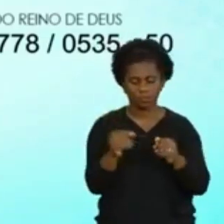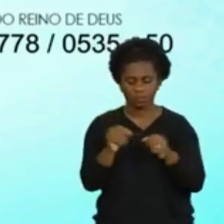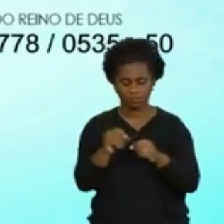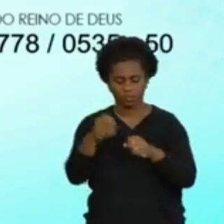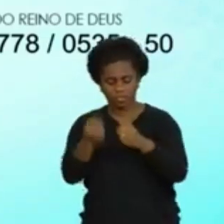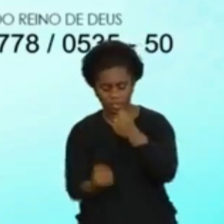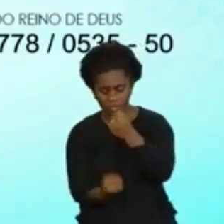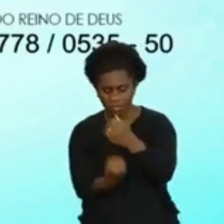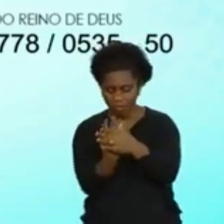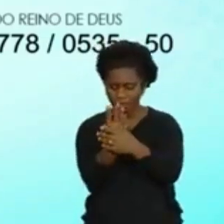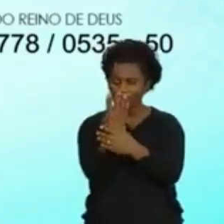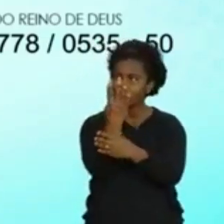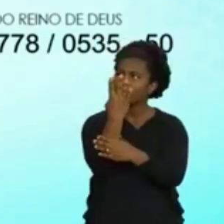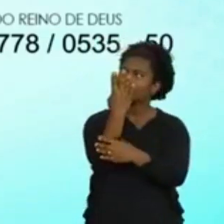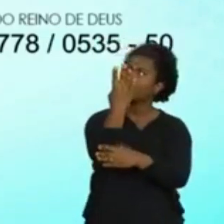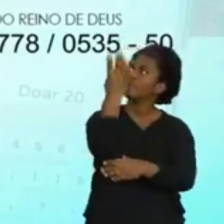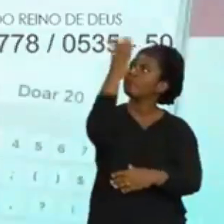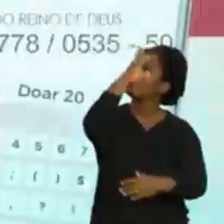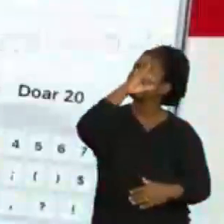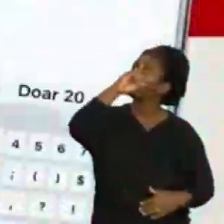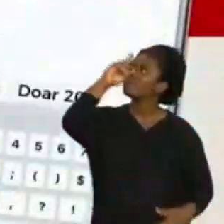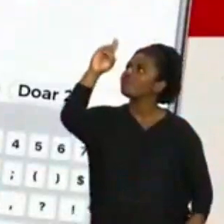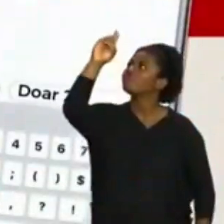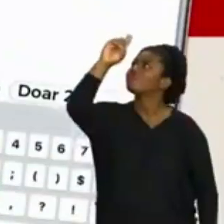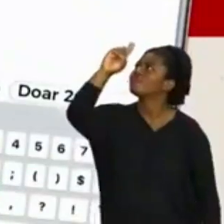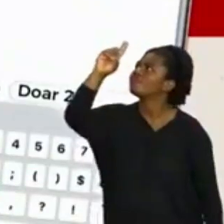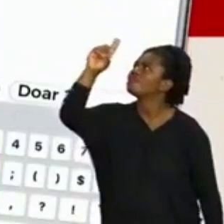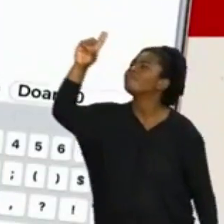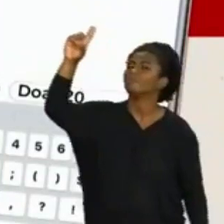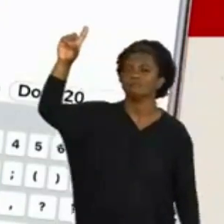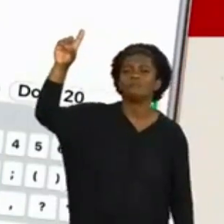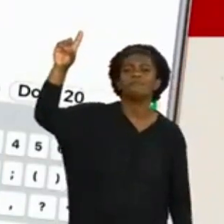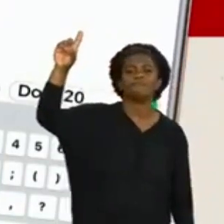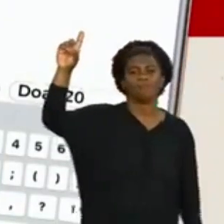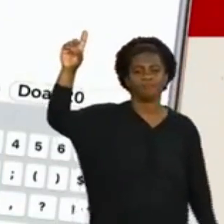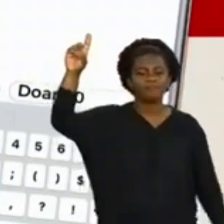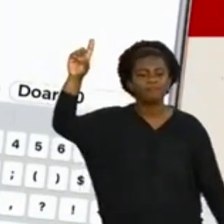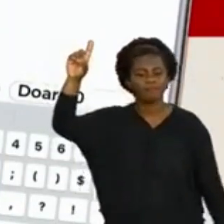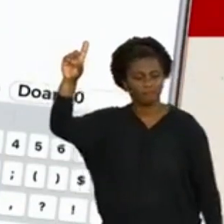Tudo foi criado por ti.